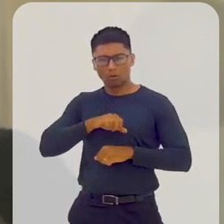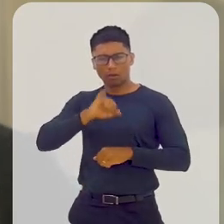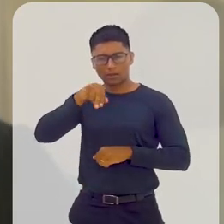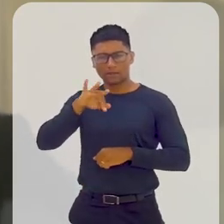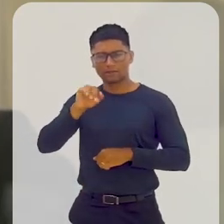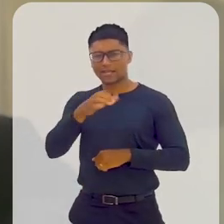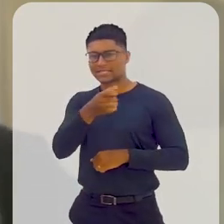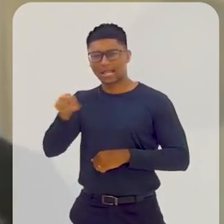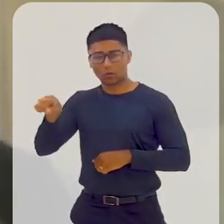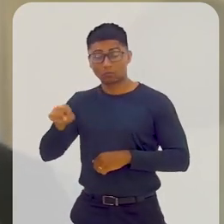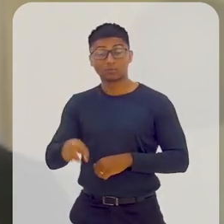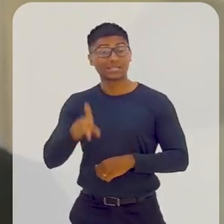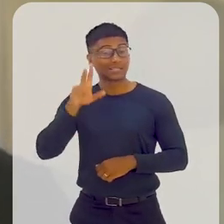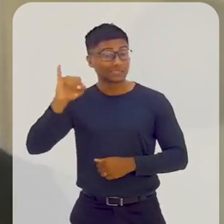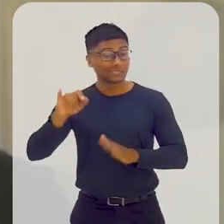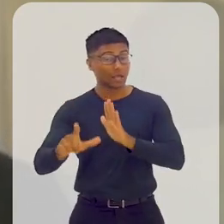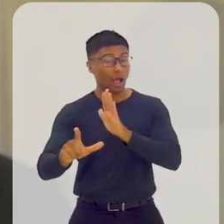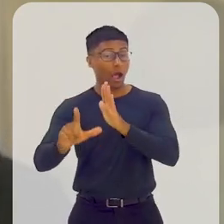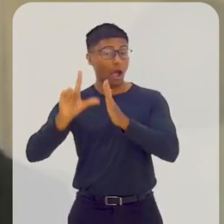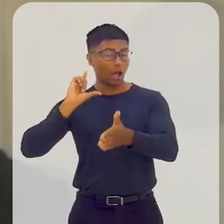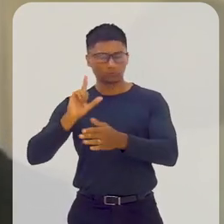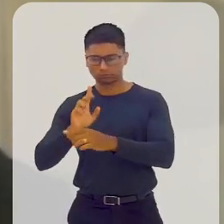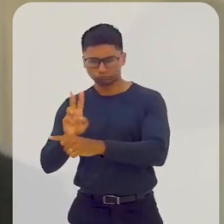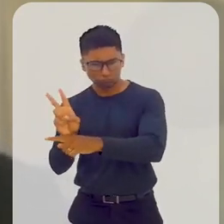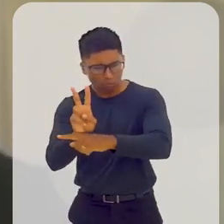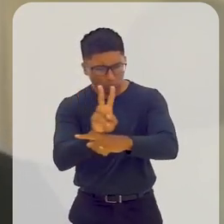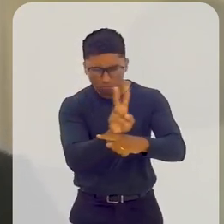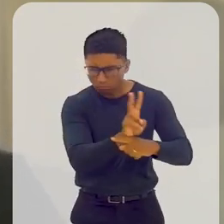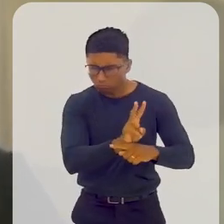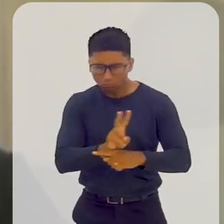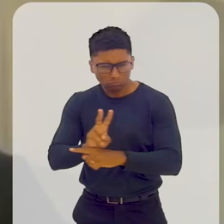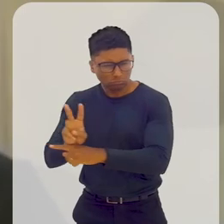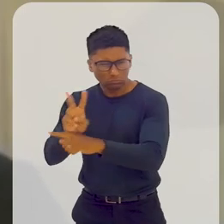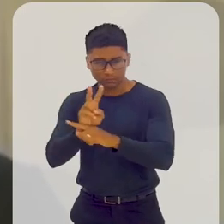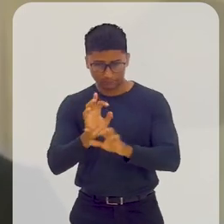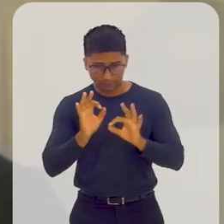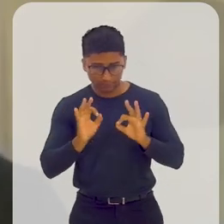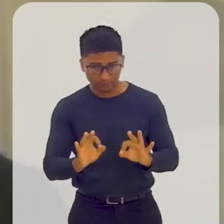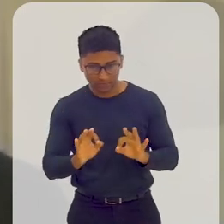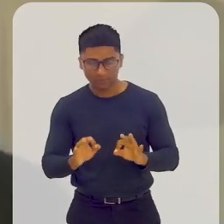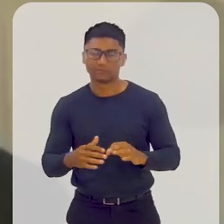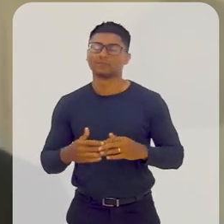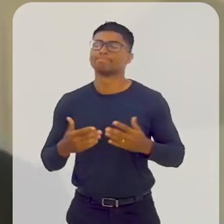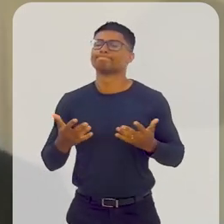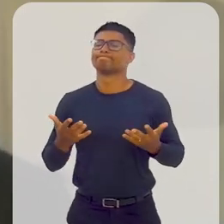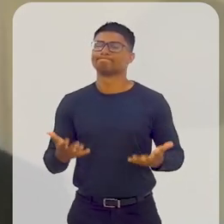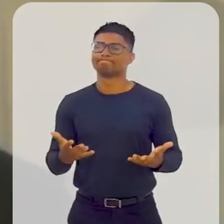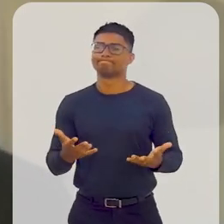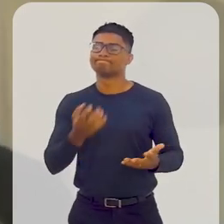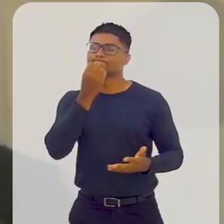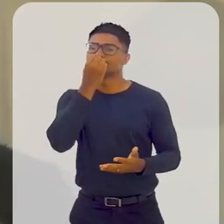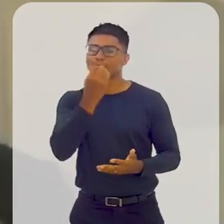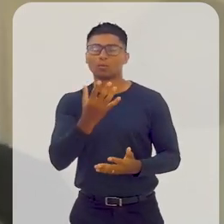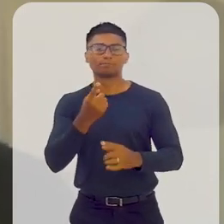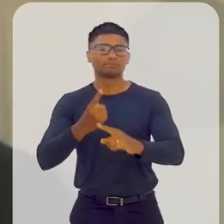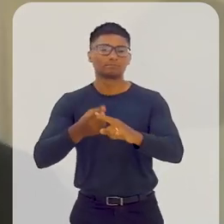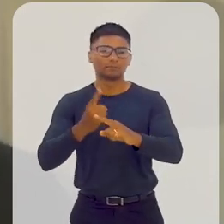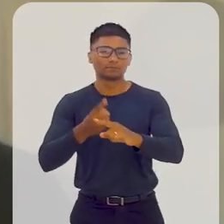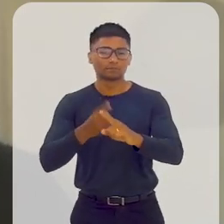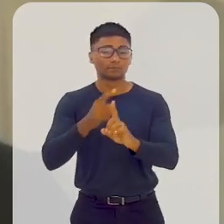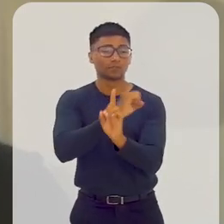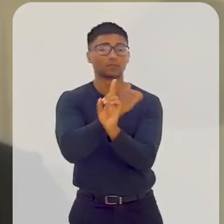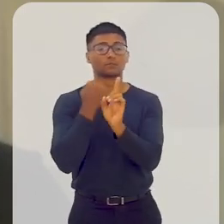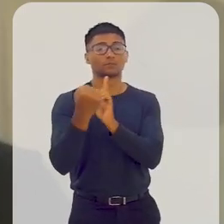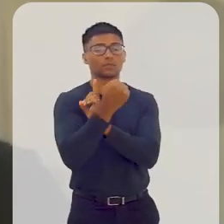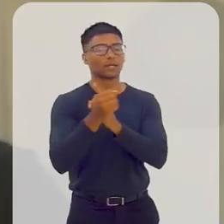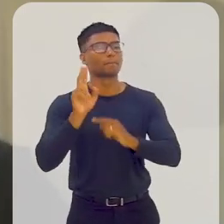você fizer uma prevenção lá atrás, com a fiscalização, com uma vigilância eficiente, você está